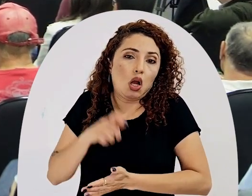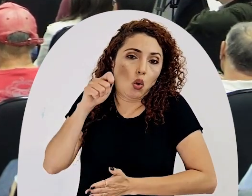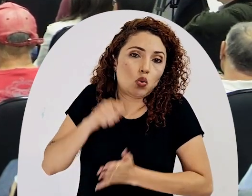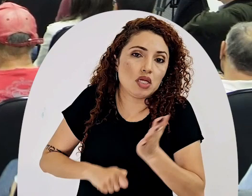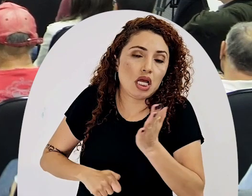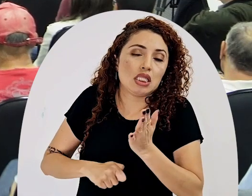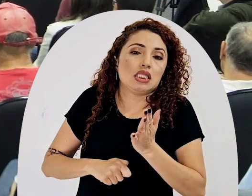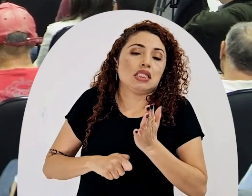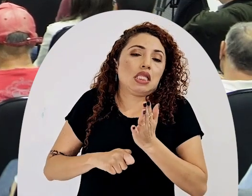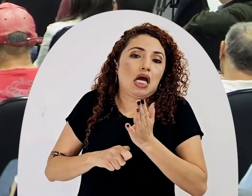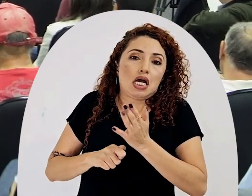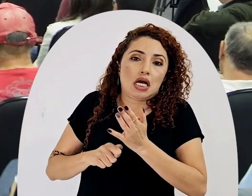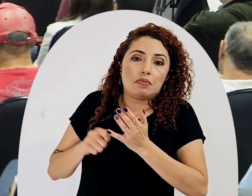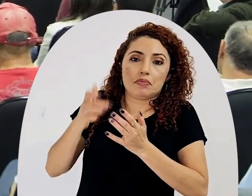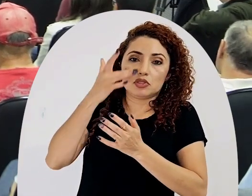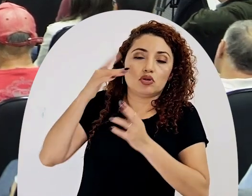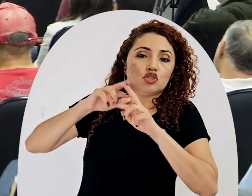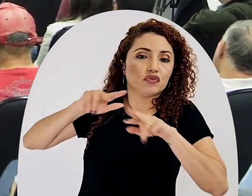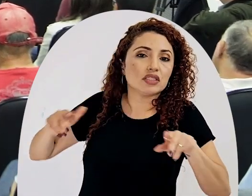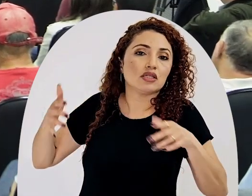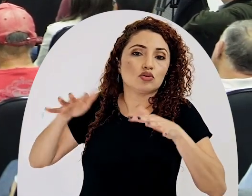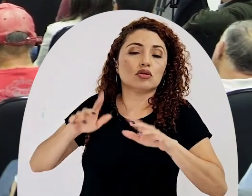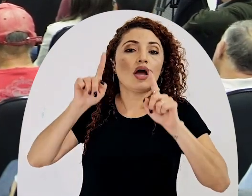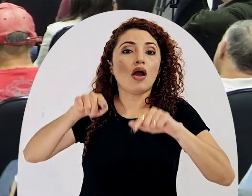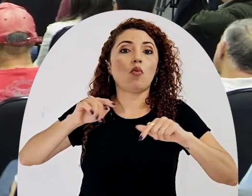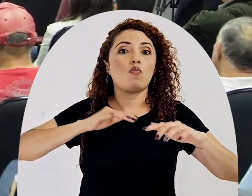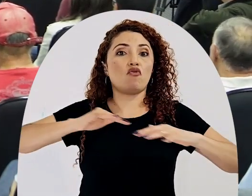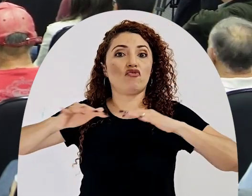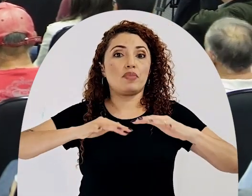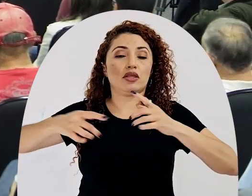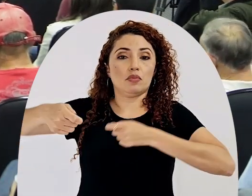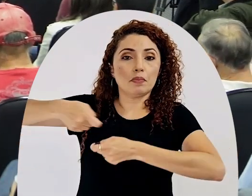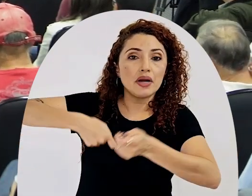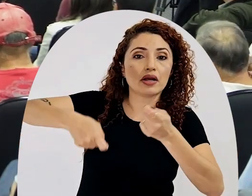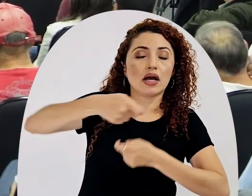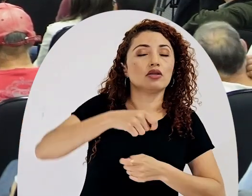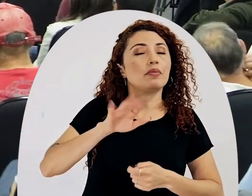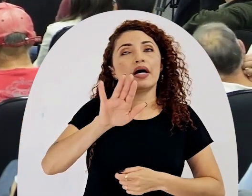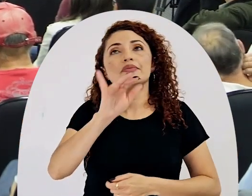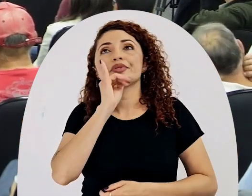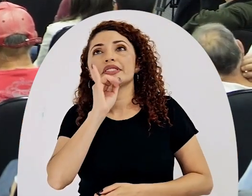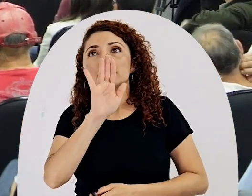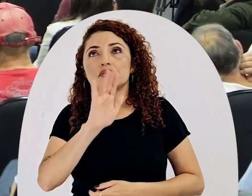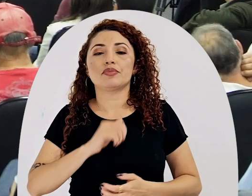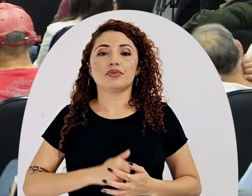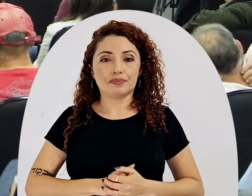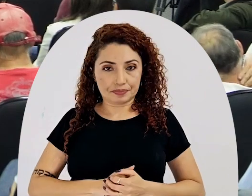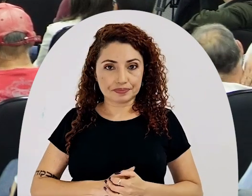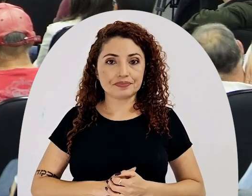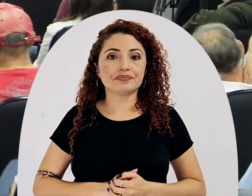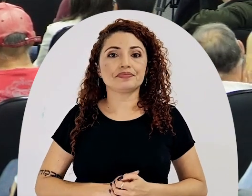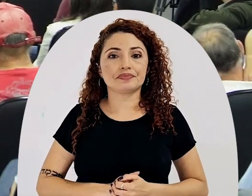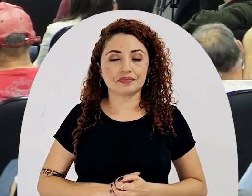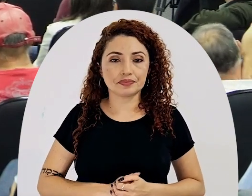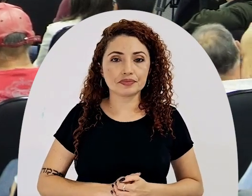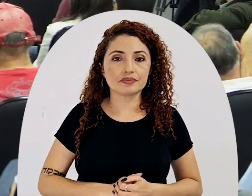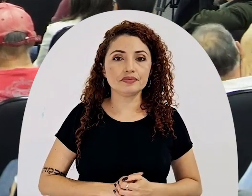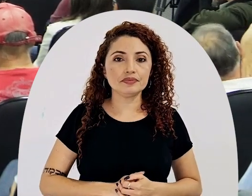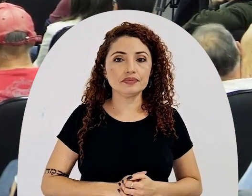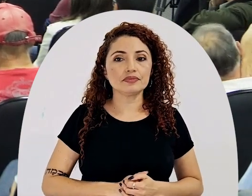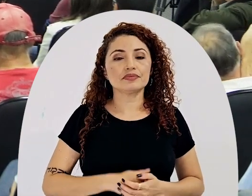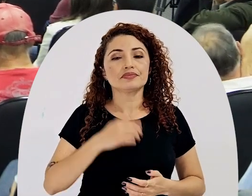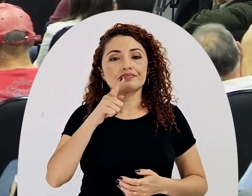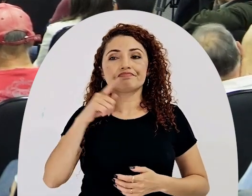um movimento de mercado. Mas por quê? Se eu estou falando, por exemplo, de um processo histórico